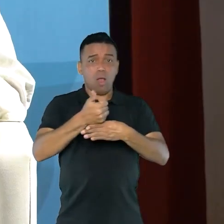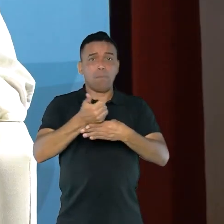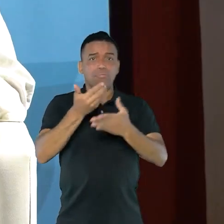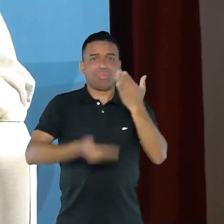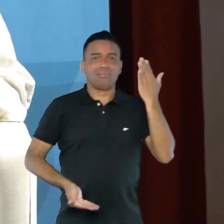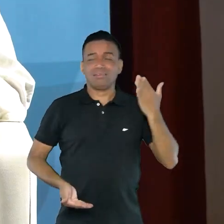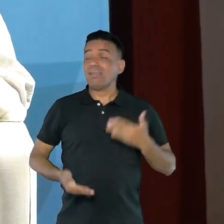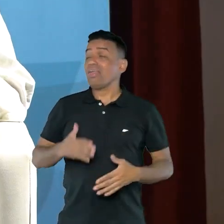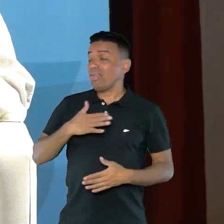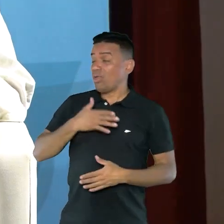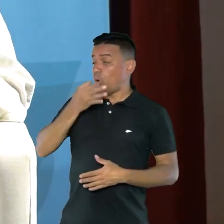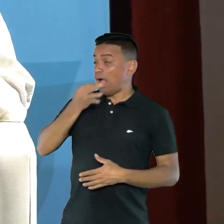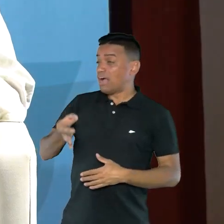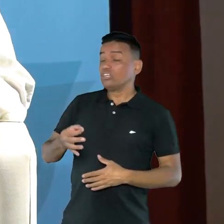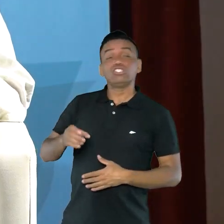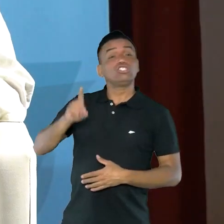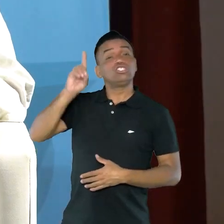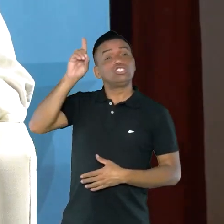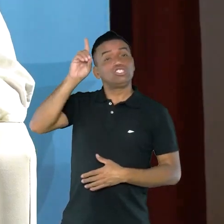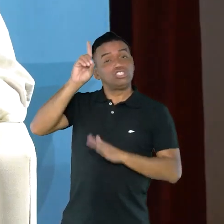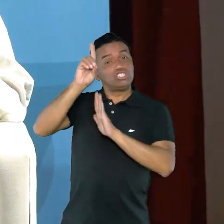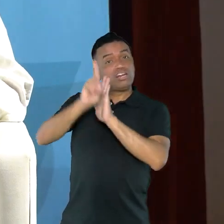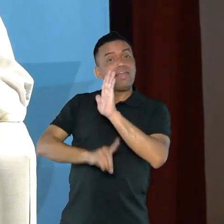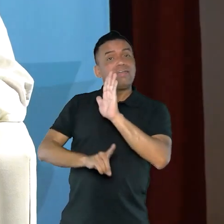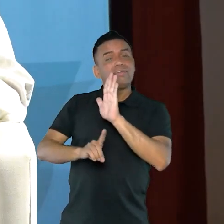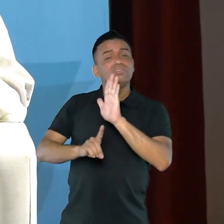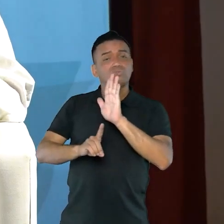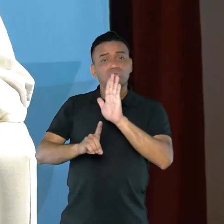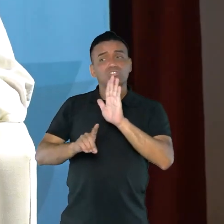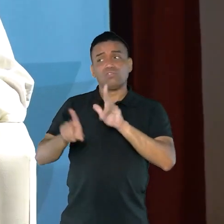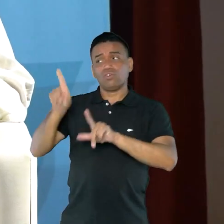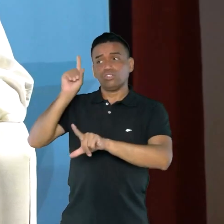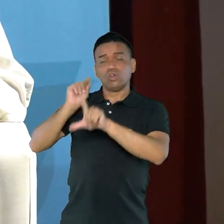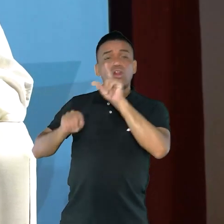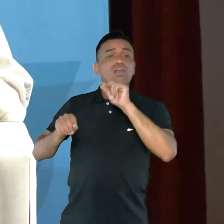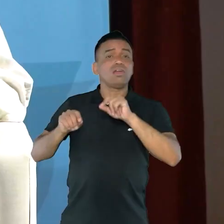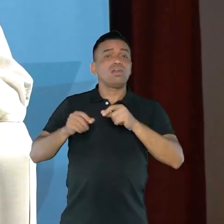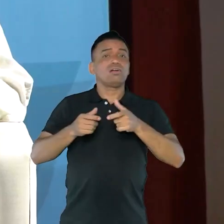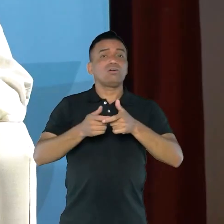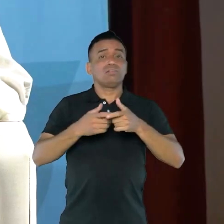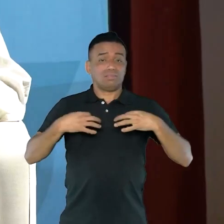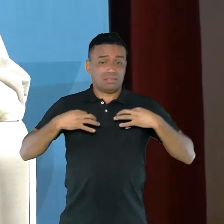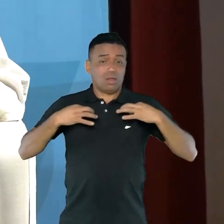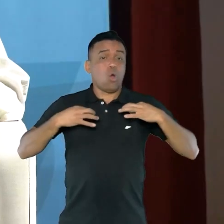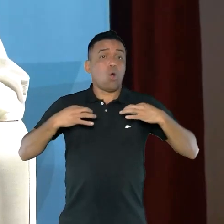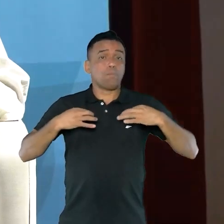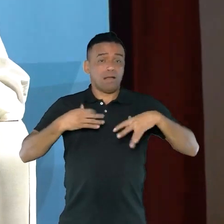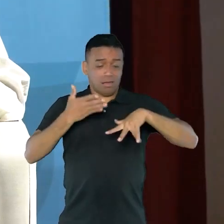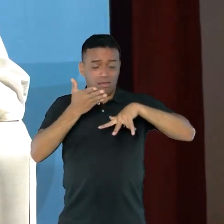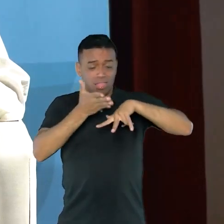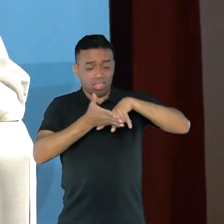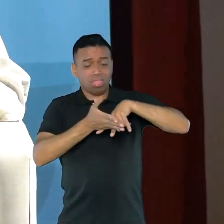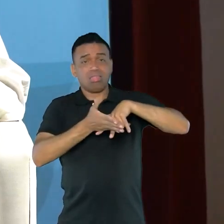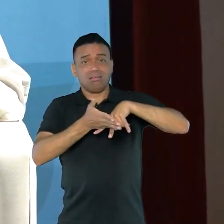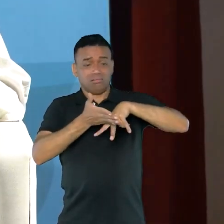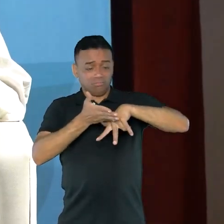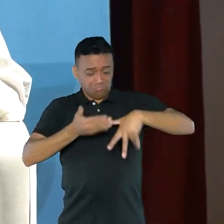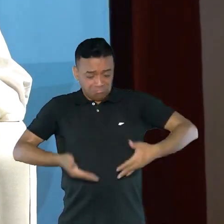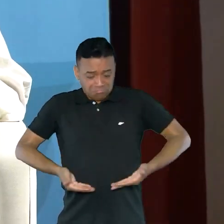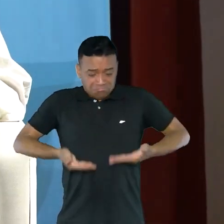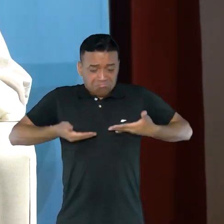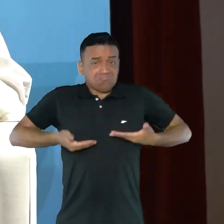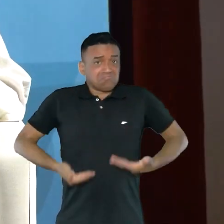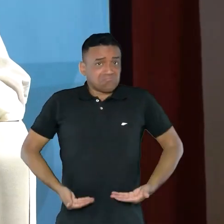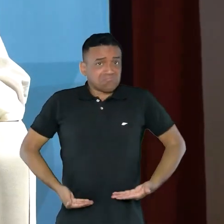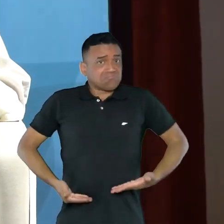eu tenho o direito de decidir o tamanho da roupa que uma pessoa usa. Não parece ser uma frase com a mesma